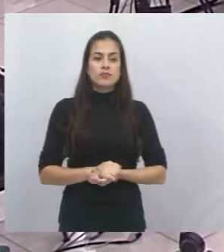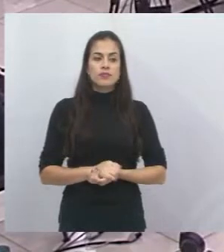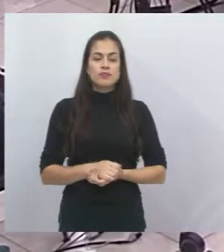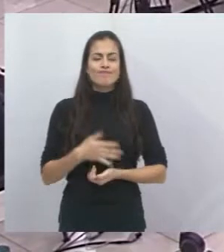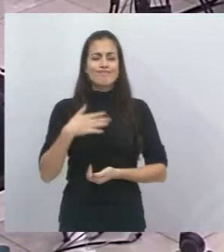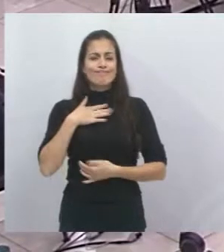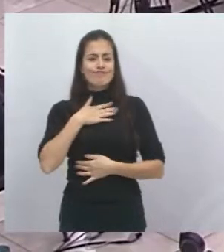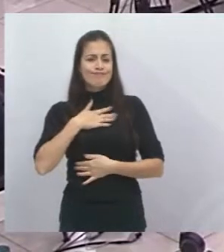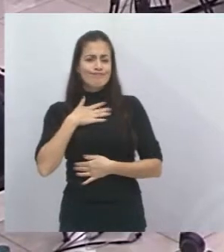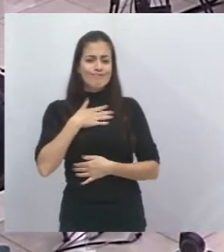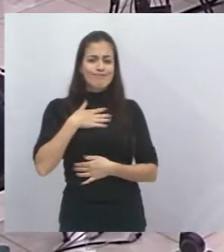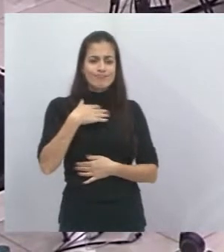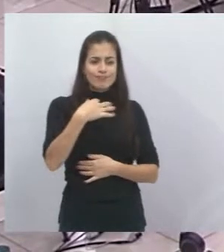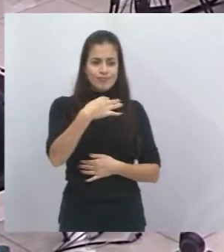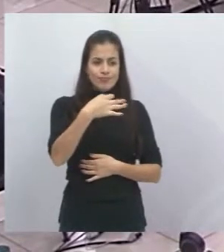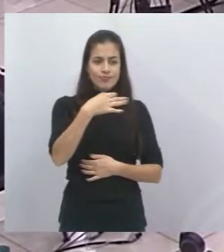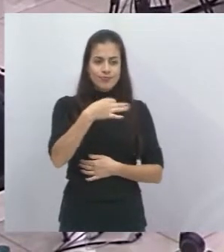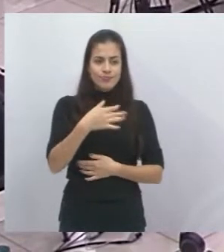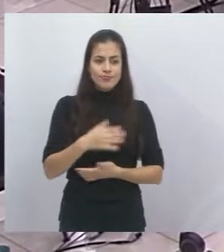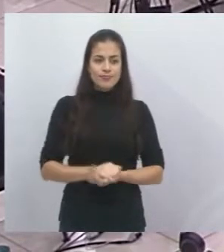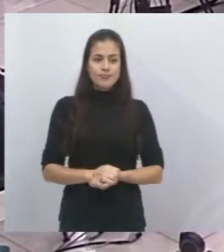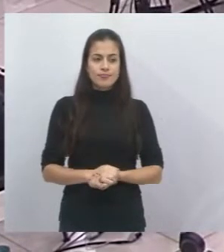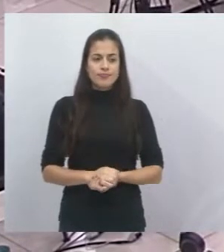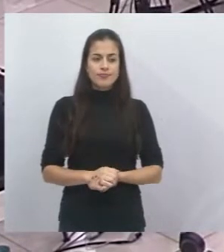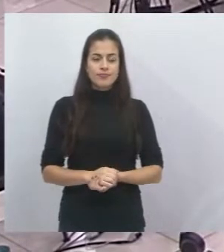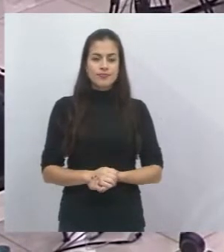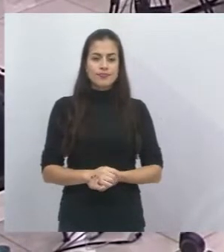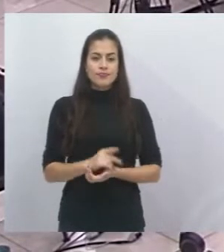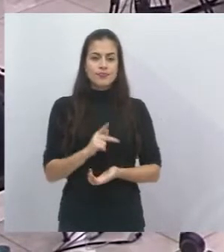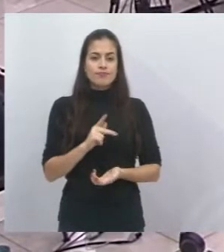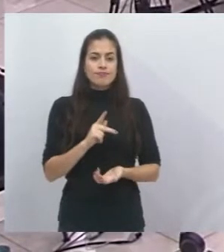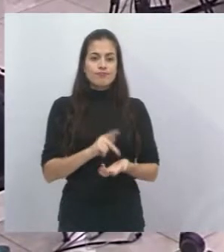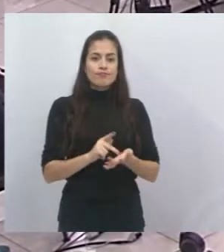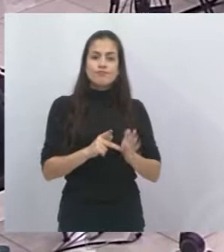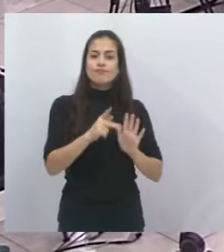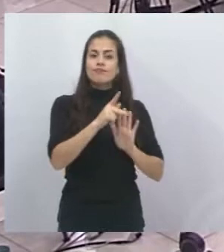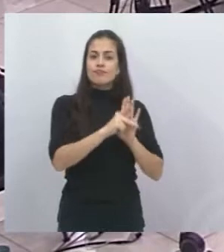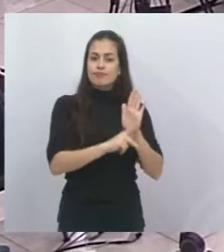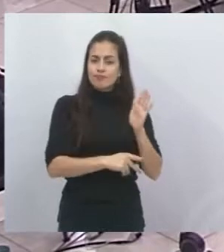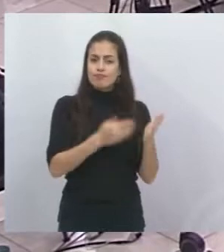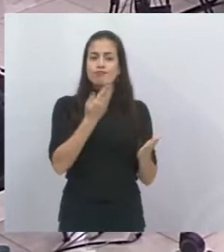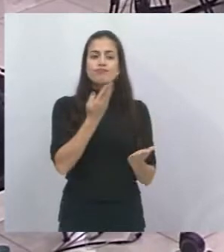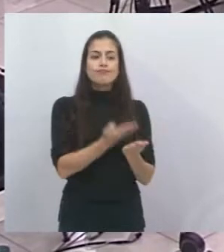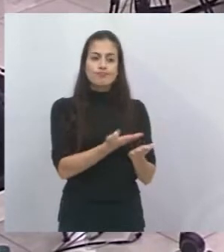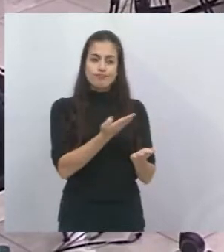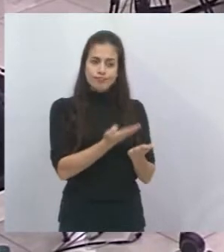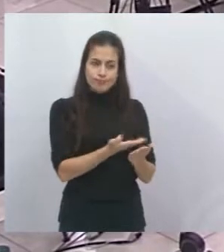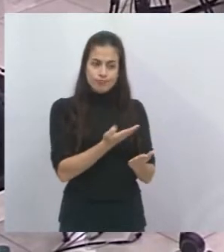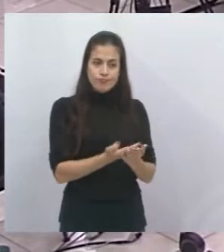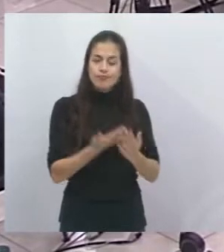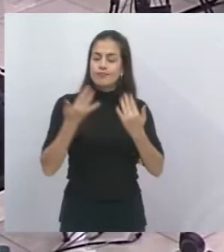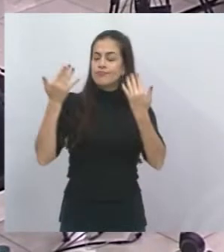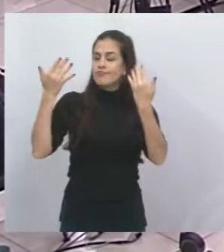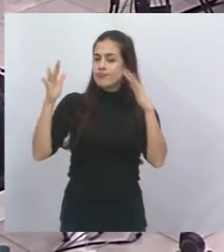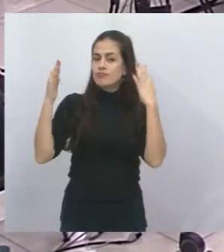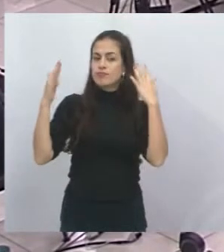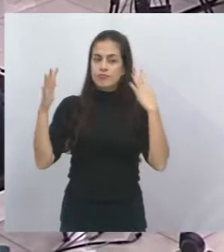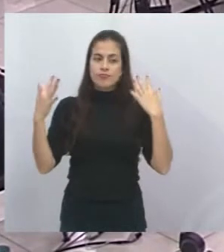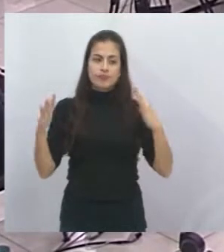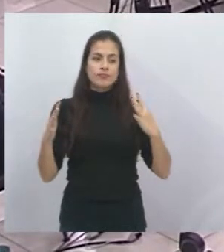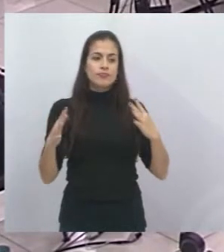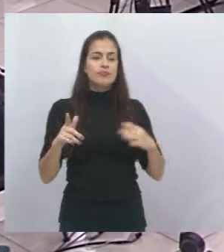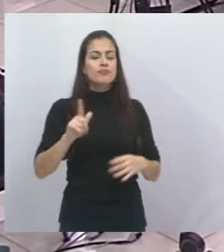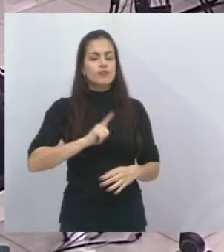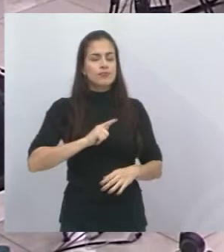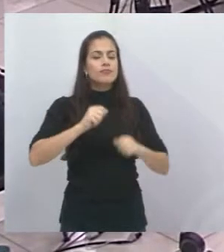Gostaria de tecer um comentário aqui. Realmente foi um projeto muito bem estudado, né? Até foi parabenizado, porque houve aí as